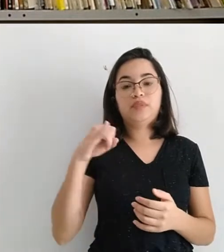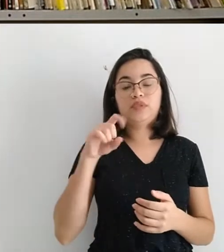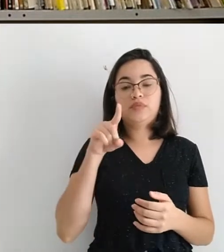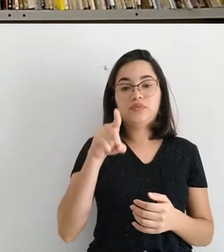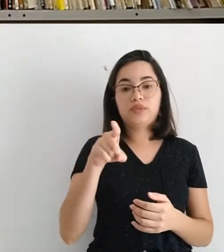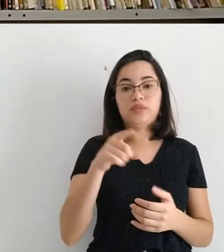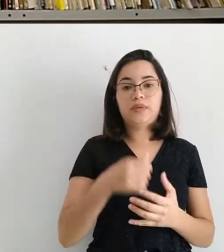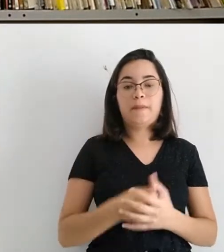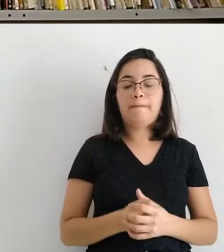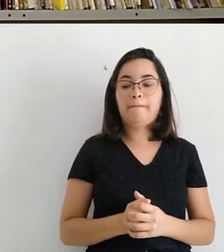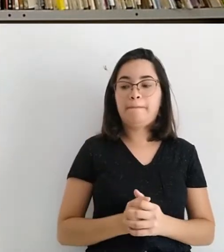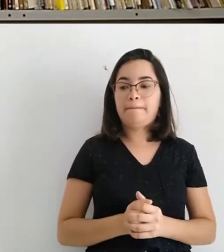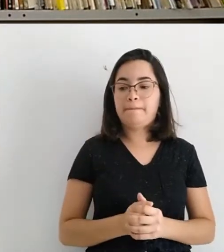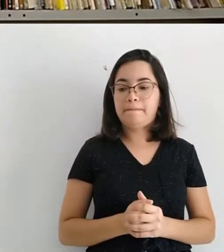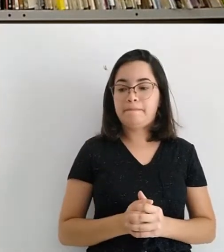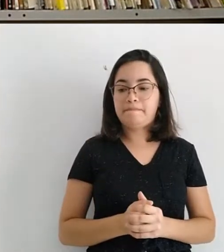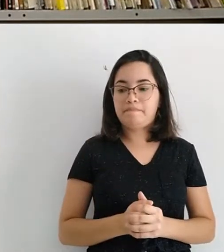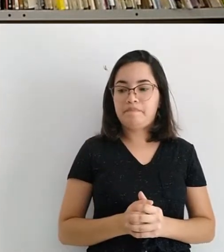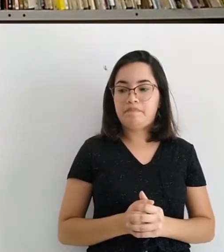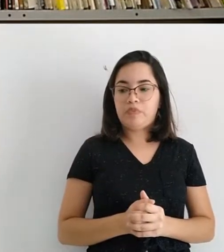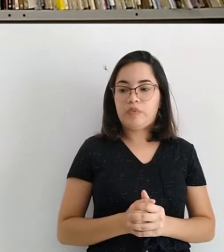Se você,